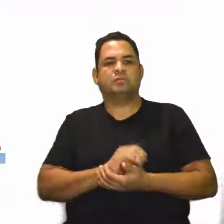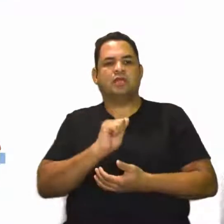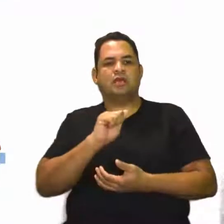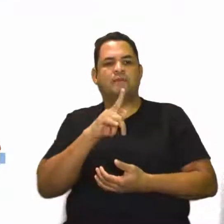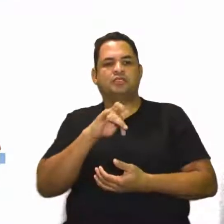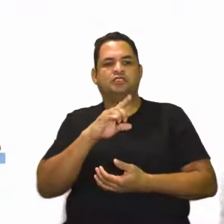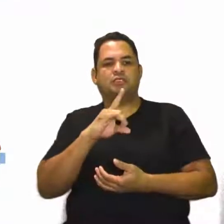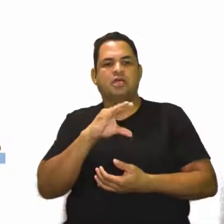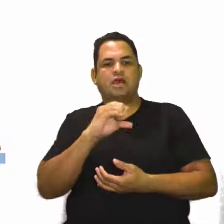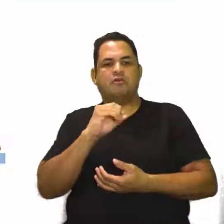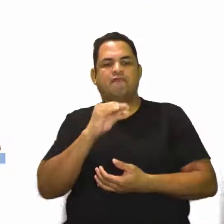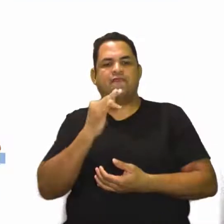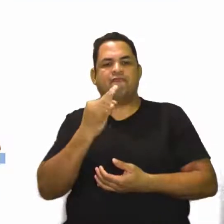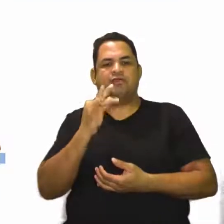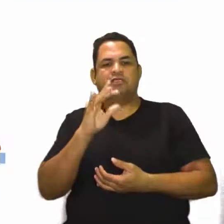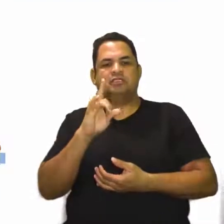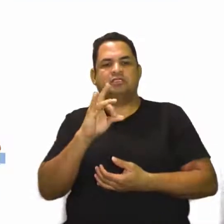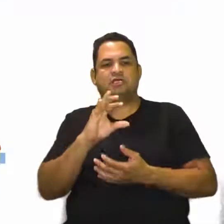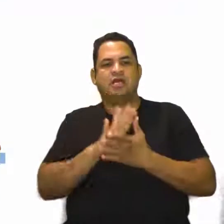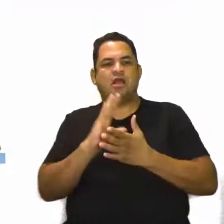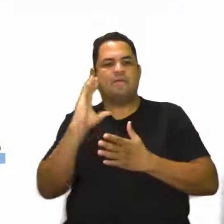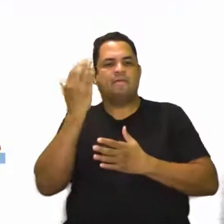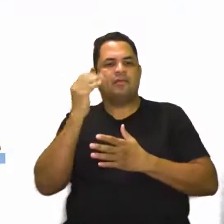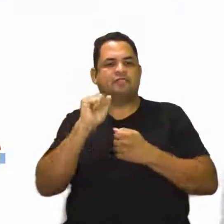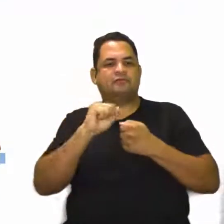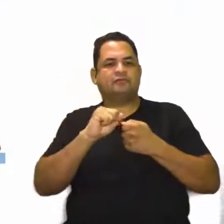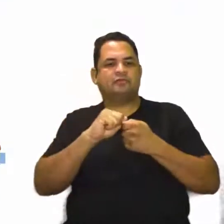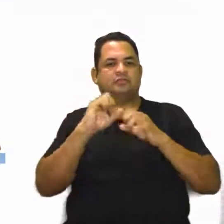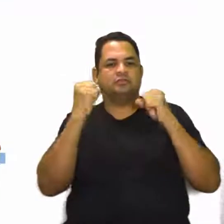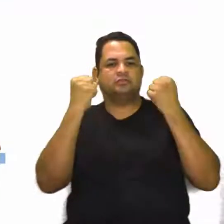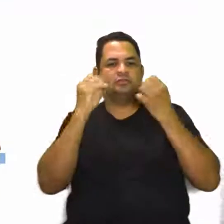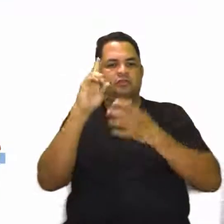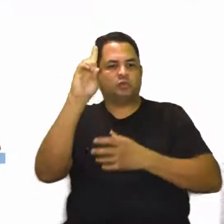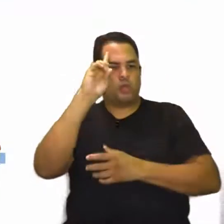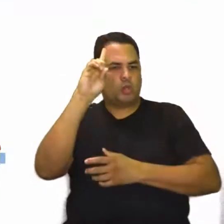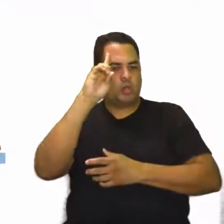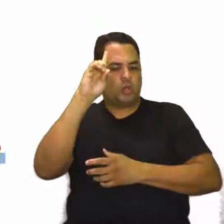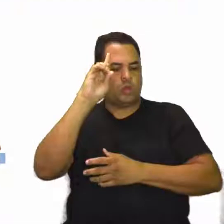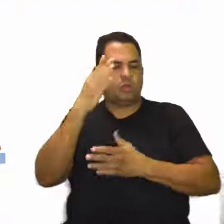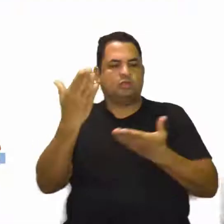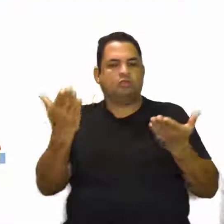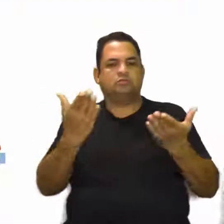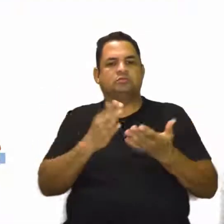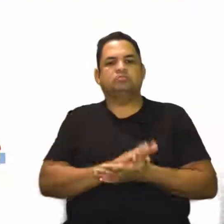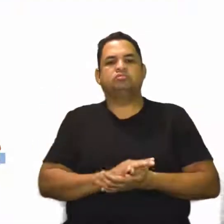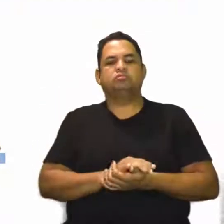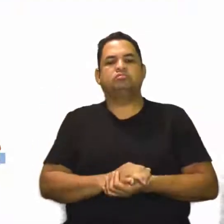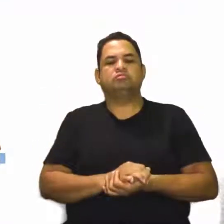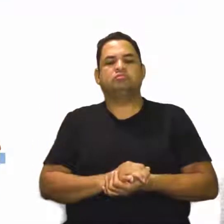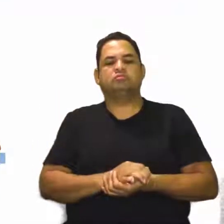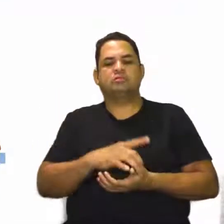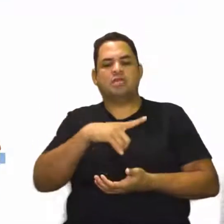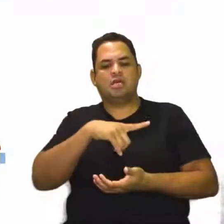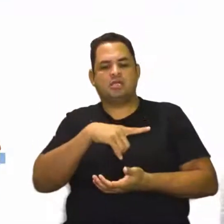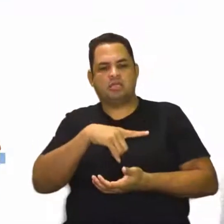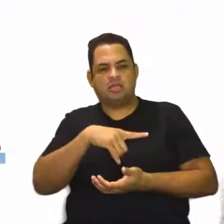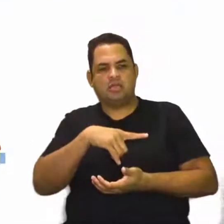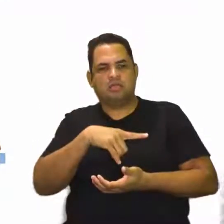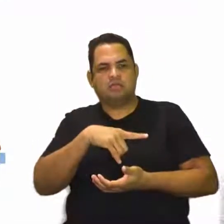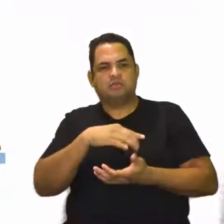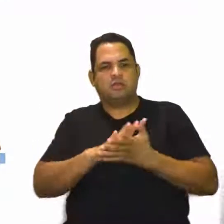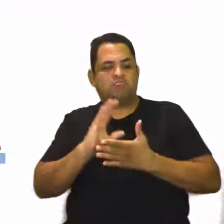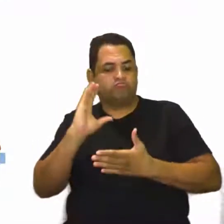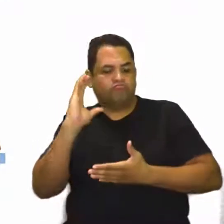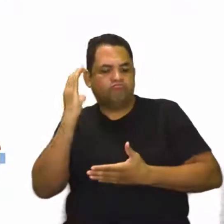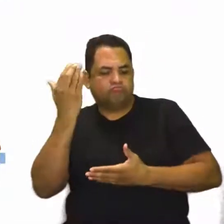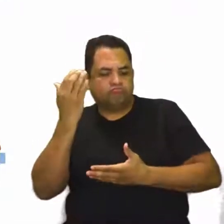física, capacidade de realizar atividades físicas cotidiana. Então, quando eu tenho aptidão física,